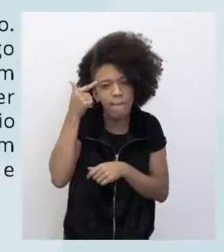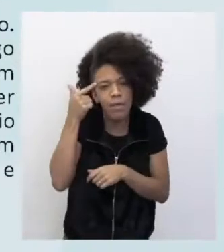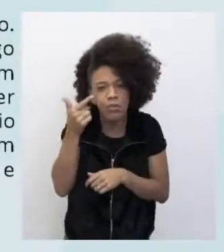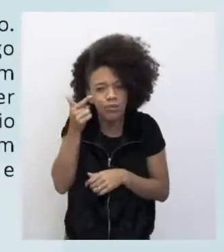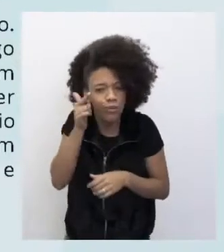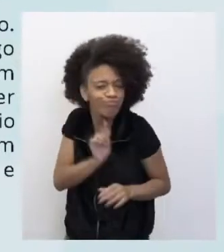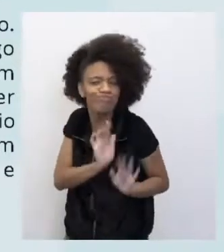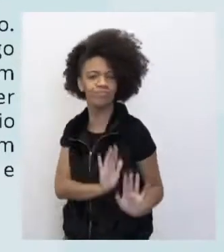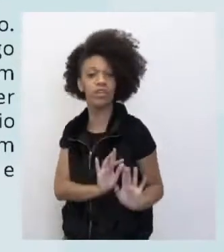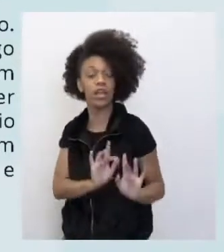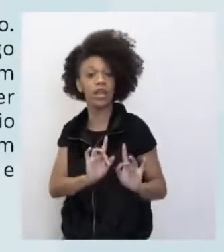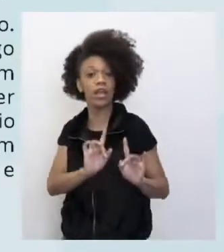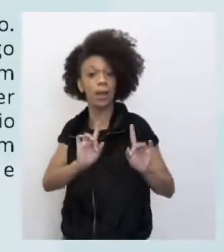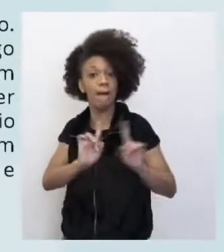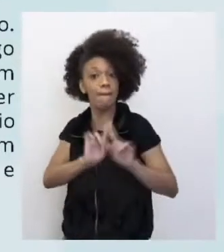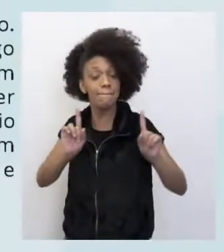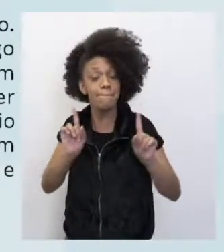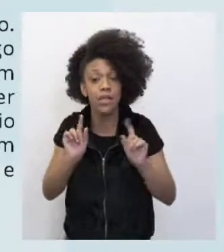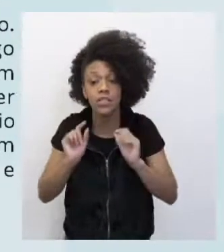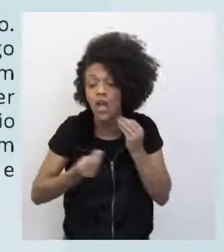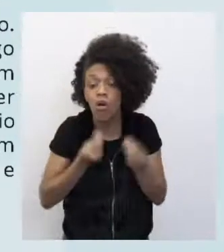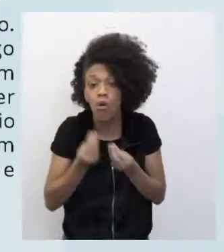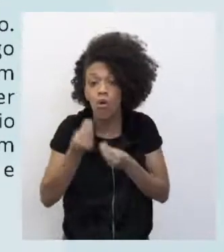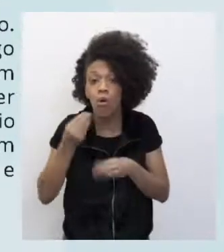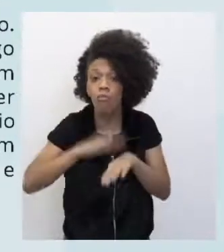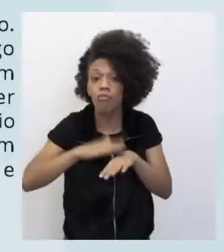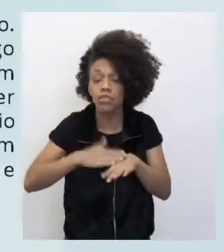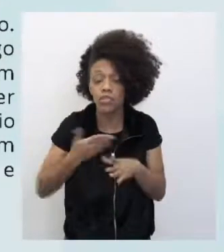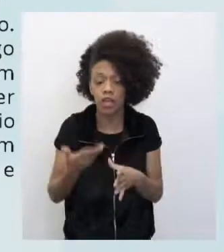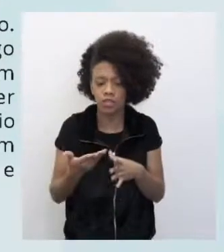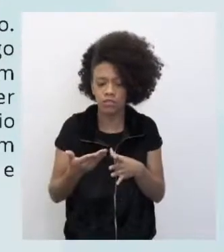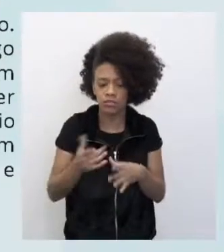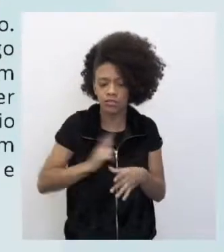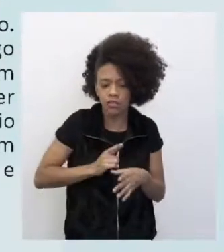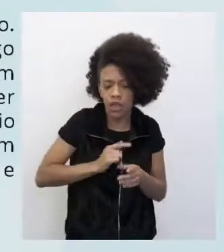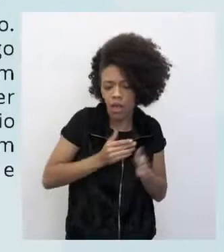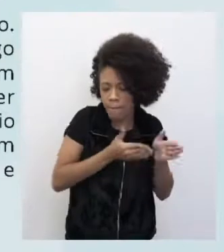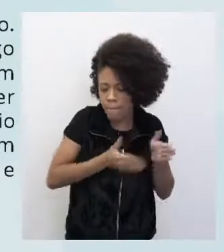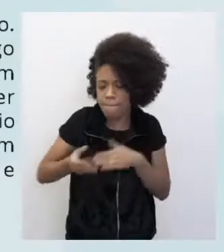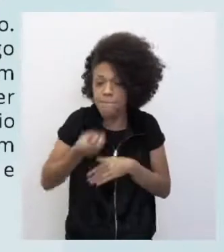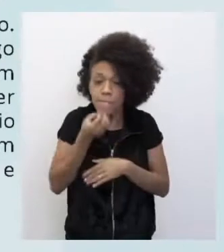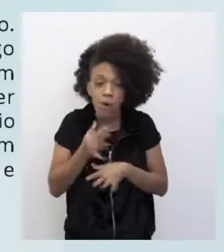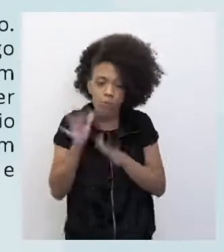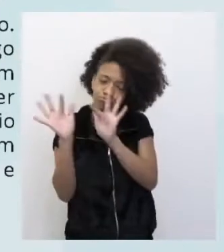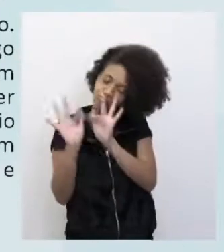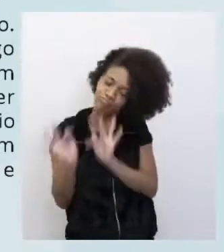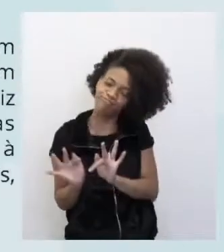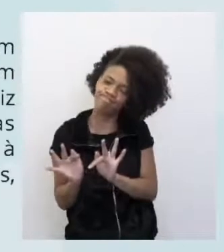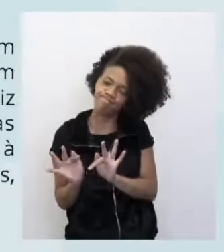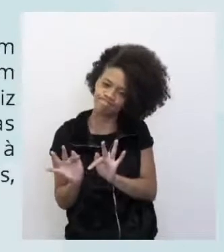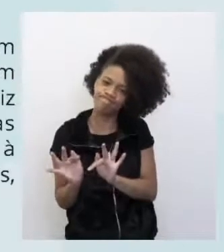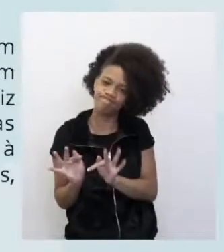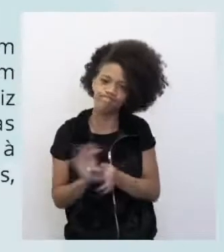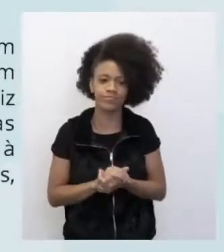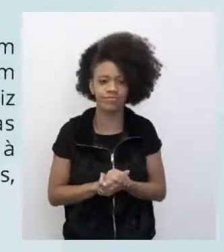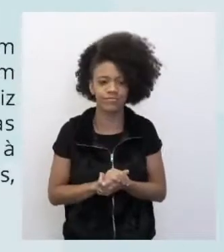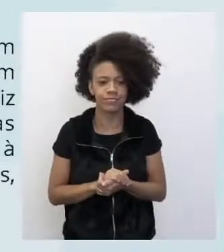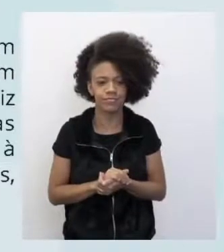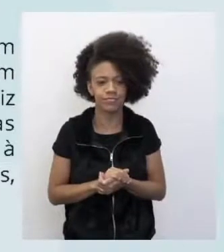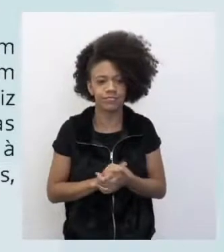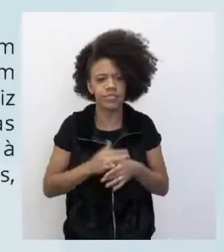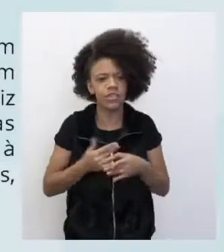sim pensar em como posso fazer e desfrutar de momentos bons e felizes. Que lindo! Eu